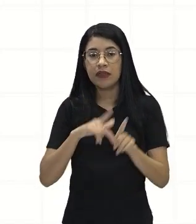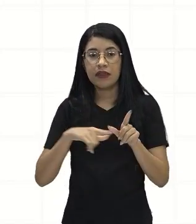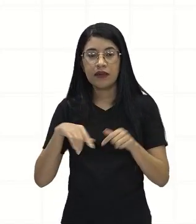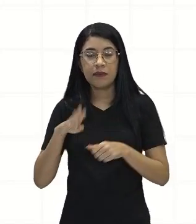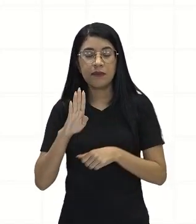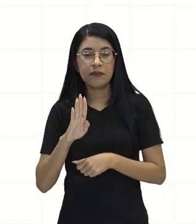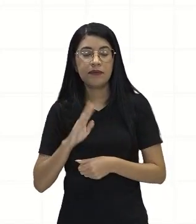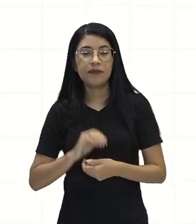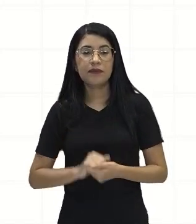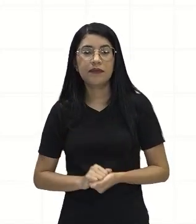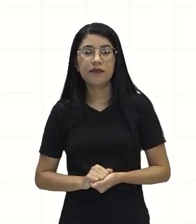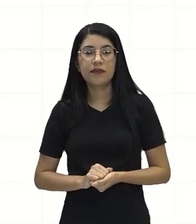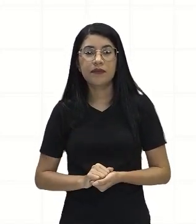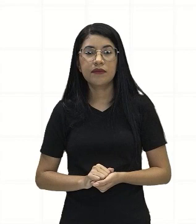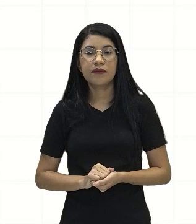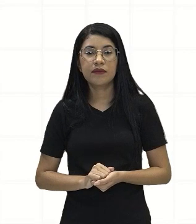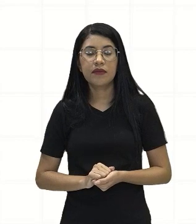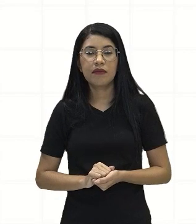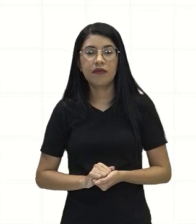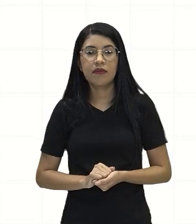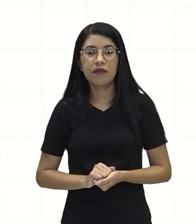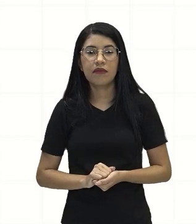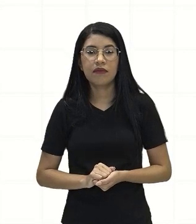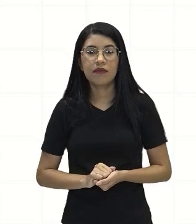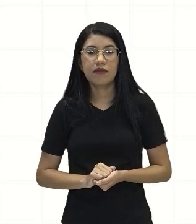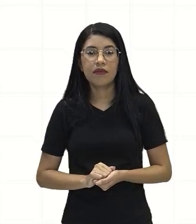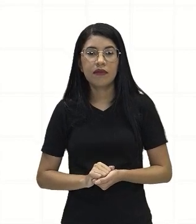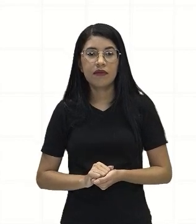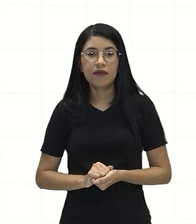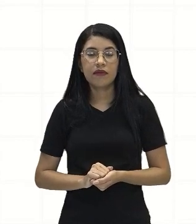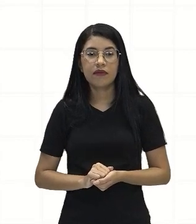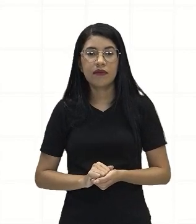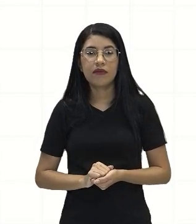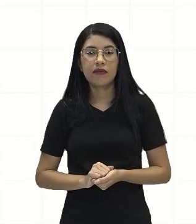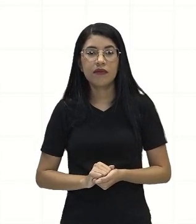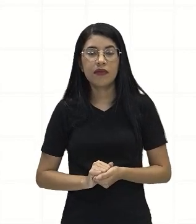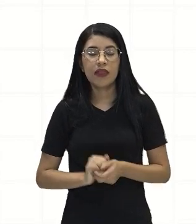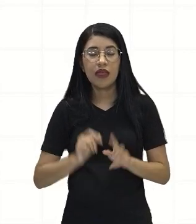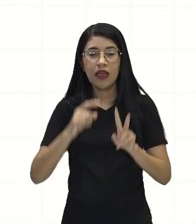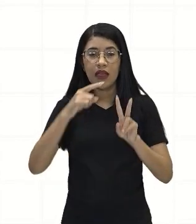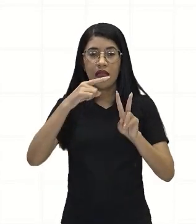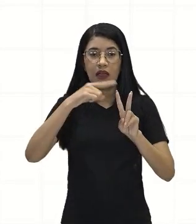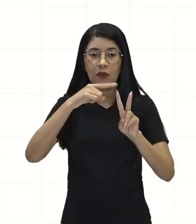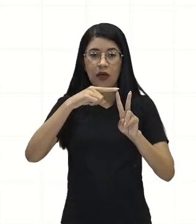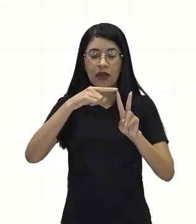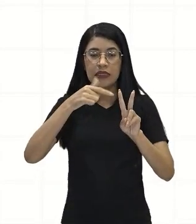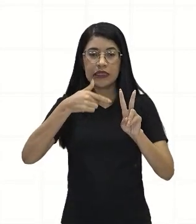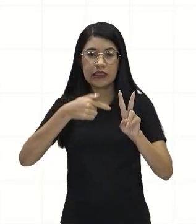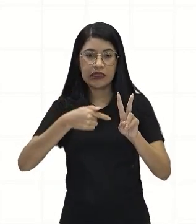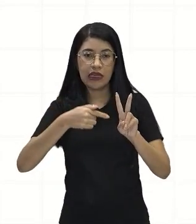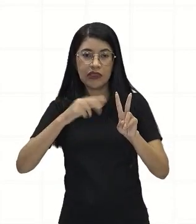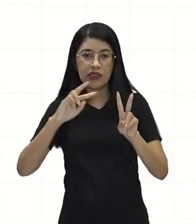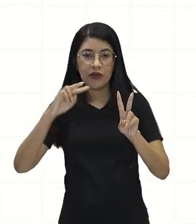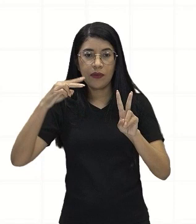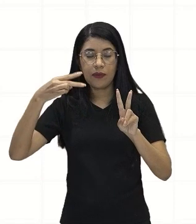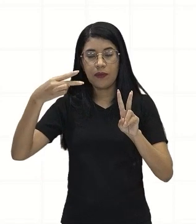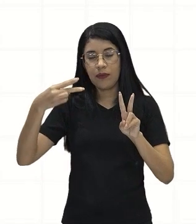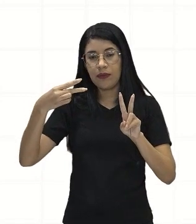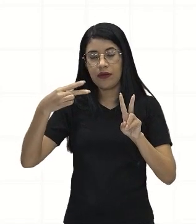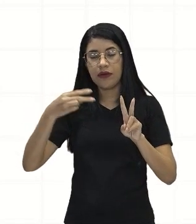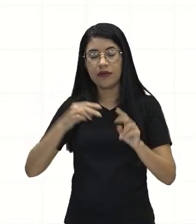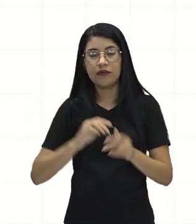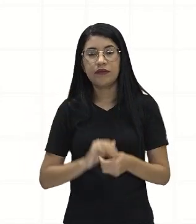Qual é a raiz quadrada de 7 elevado a 2?